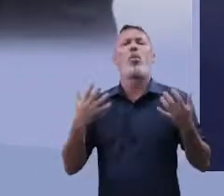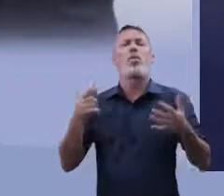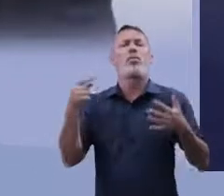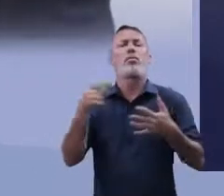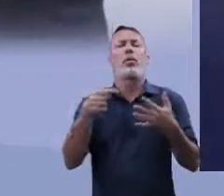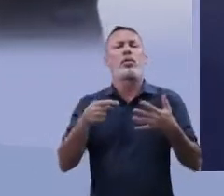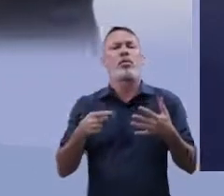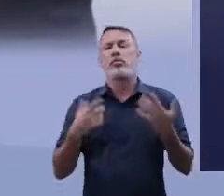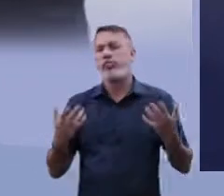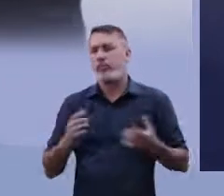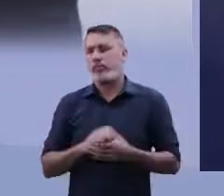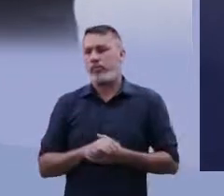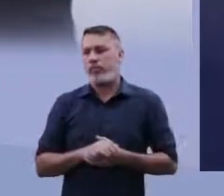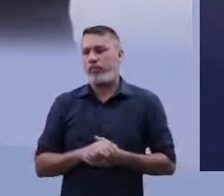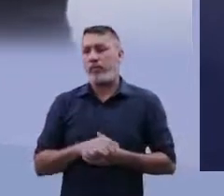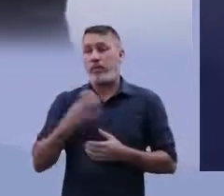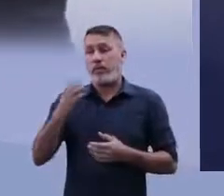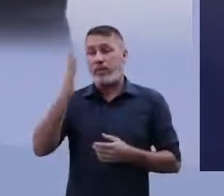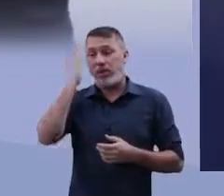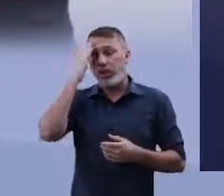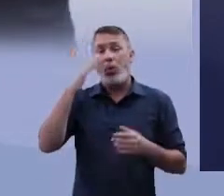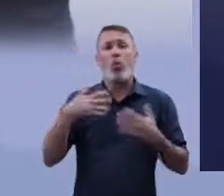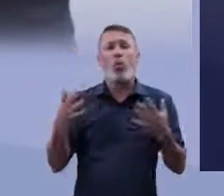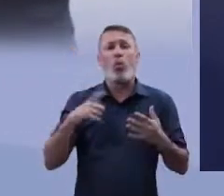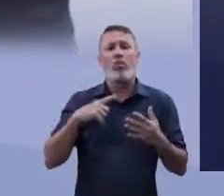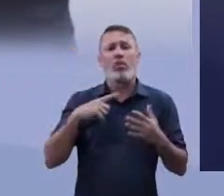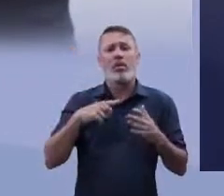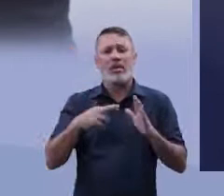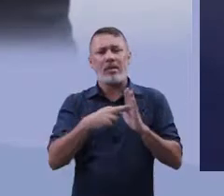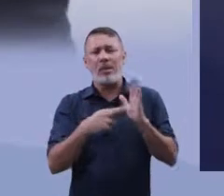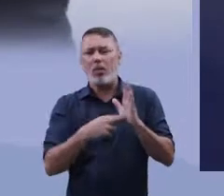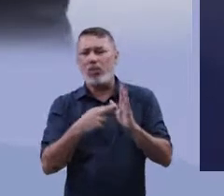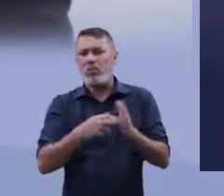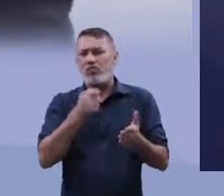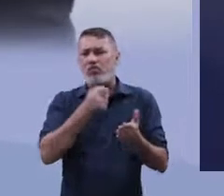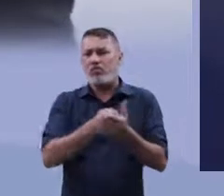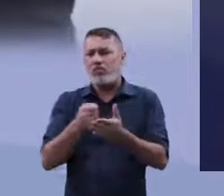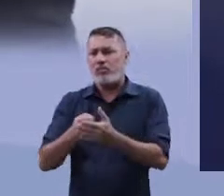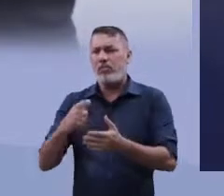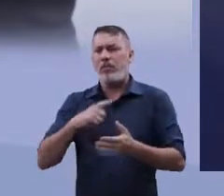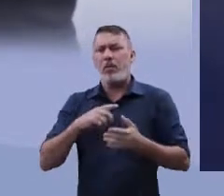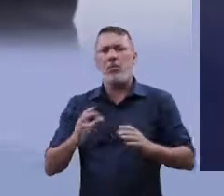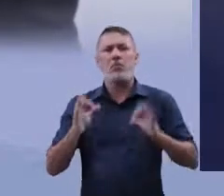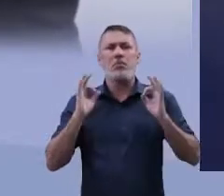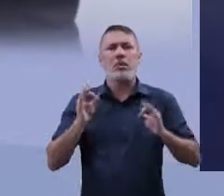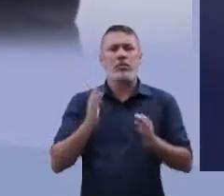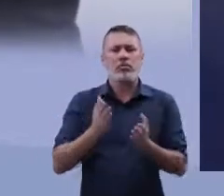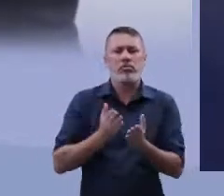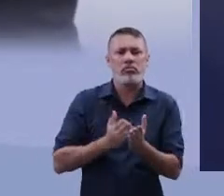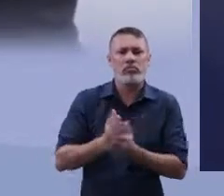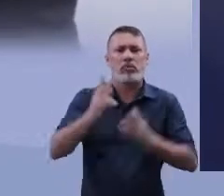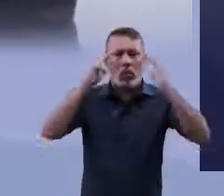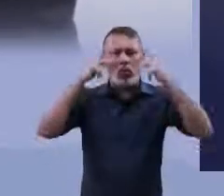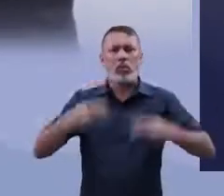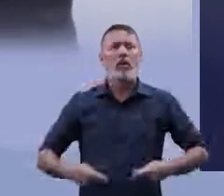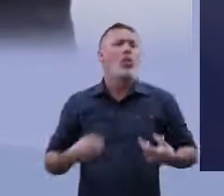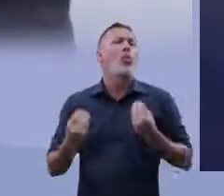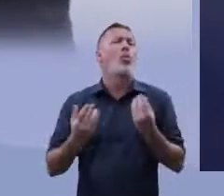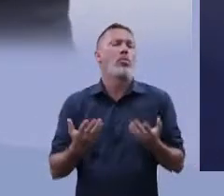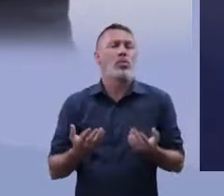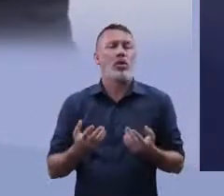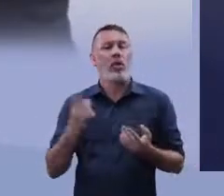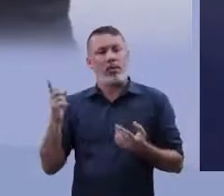Qual o critério regulador por excelência da conduta humana? O que regula, no final das contas, a conduta humana? Aí a outra questão